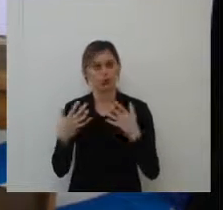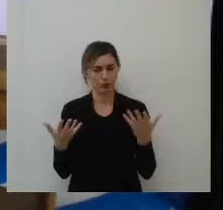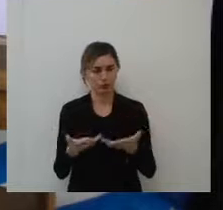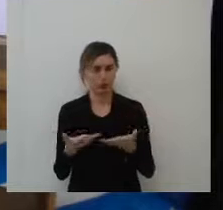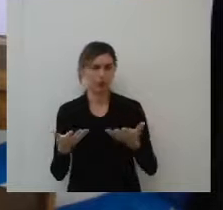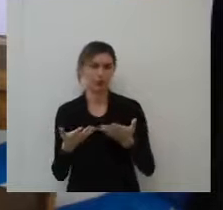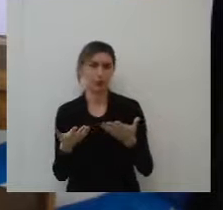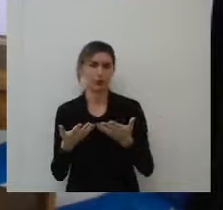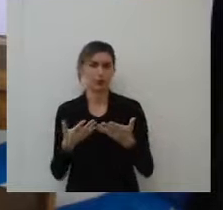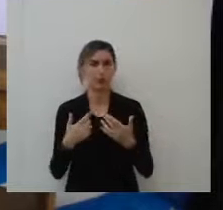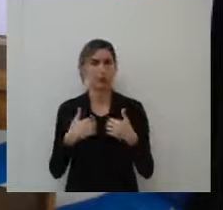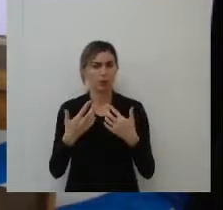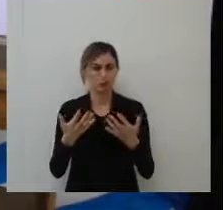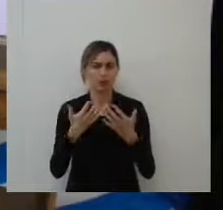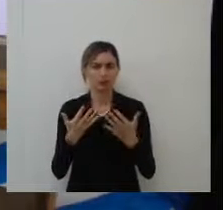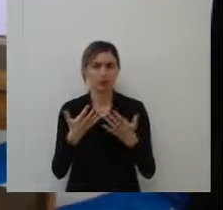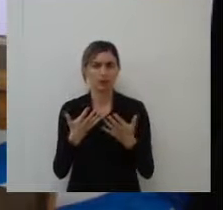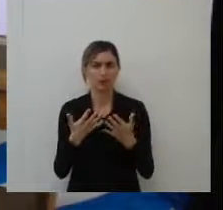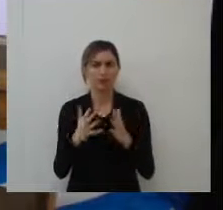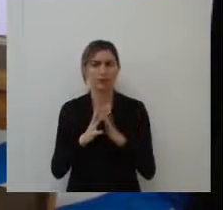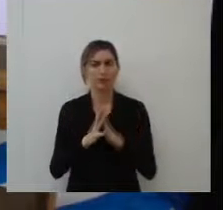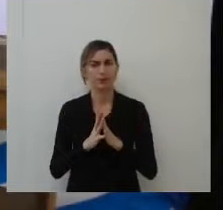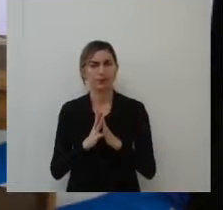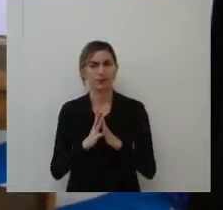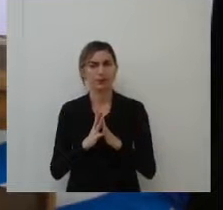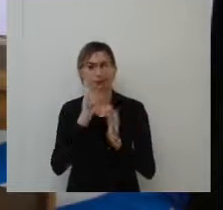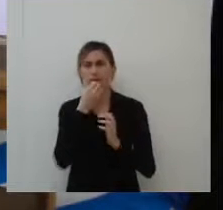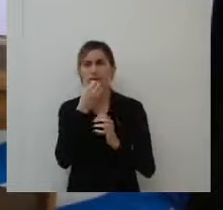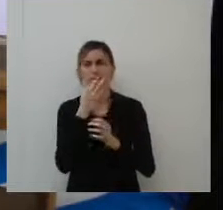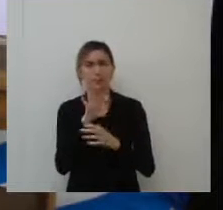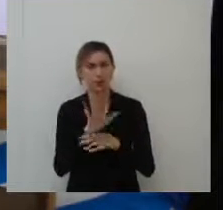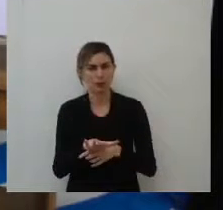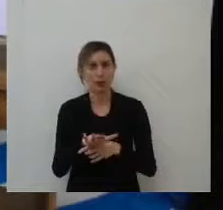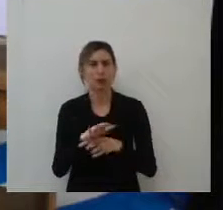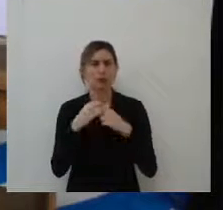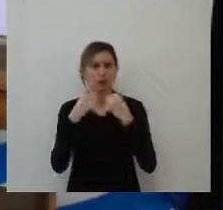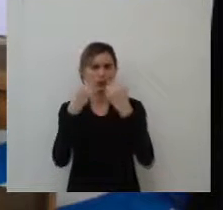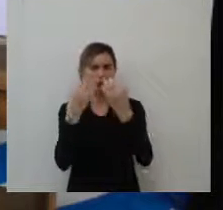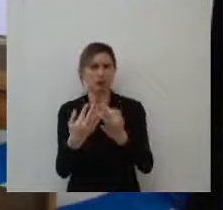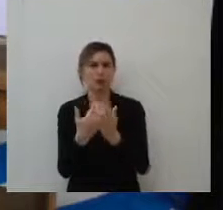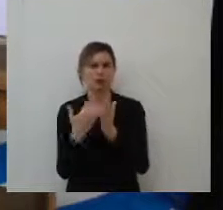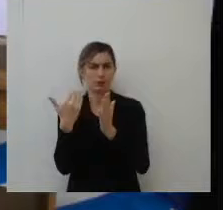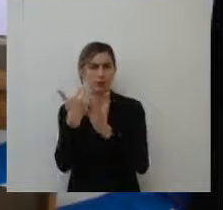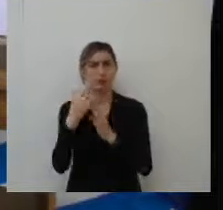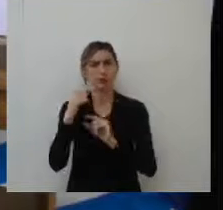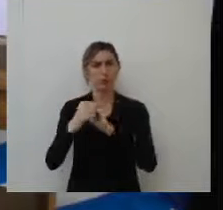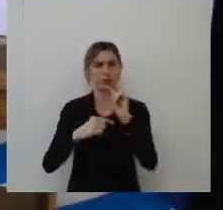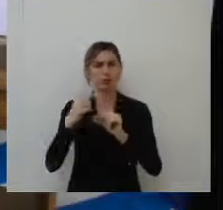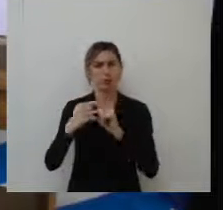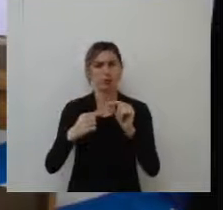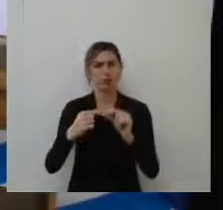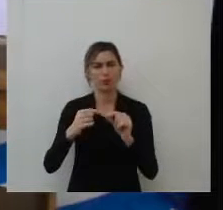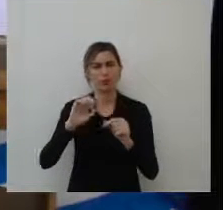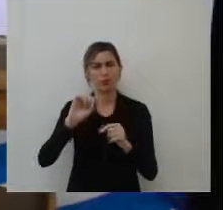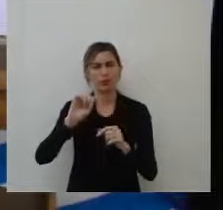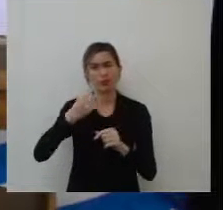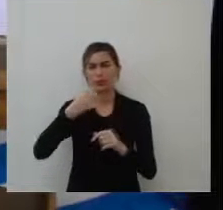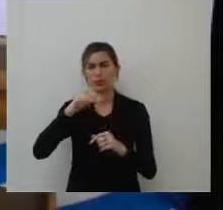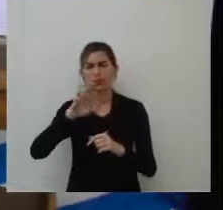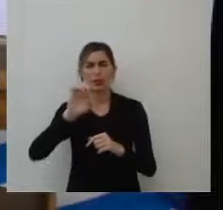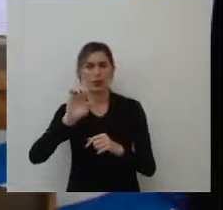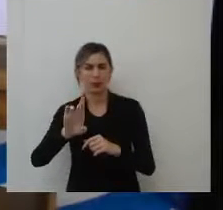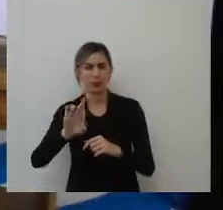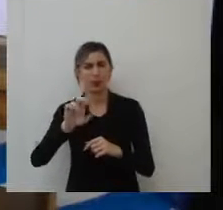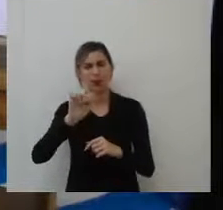Gente, eu queria... boa tarde. Poderia explicar mais um pouco sobre cyberativismo?